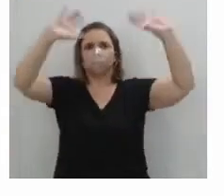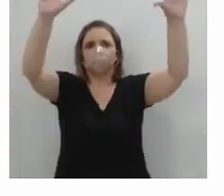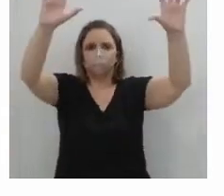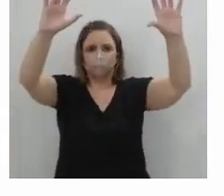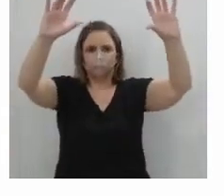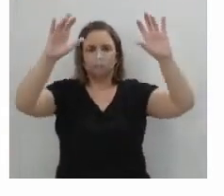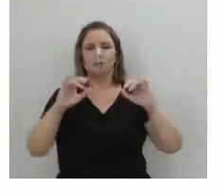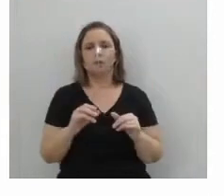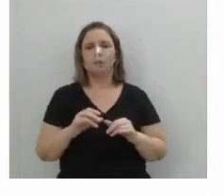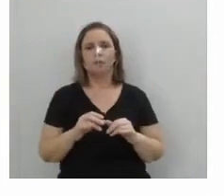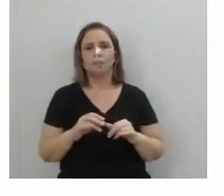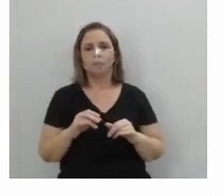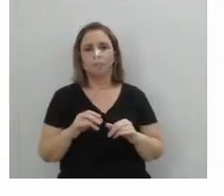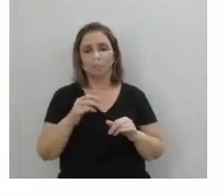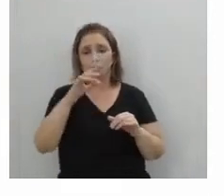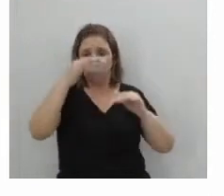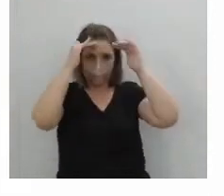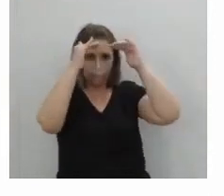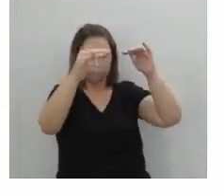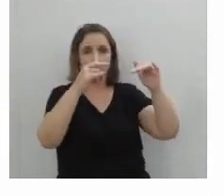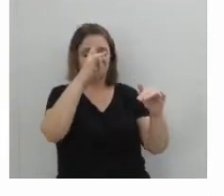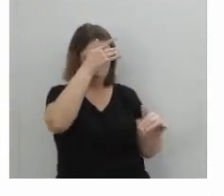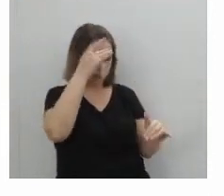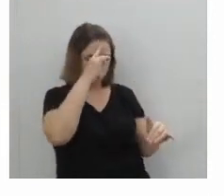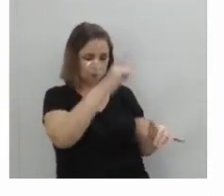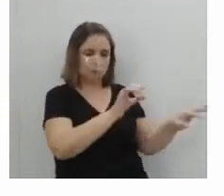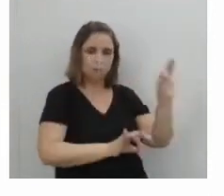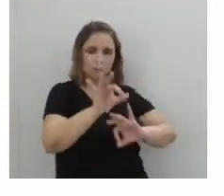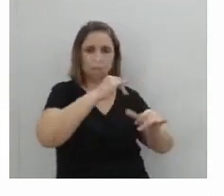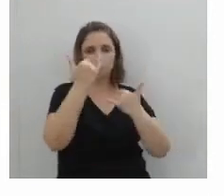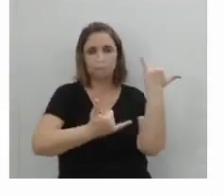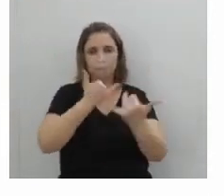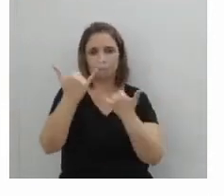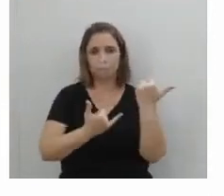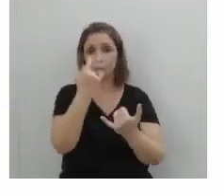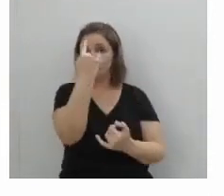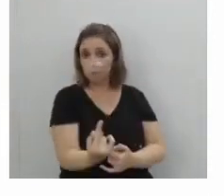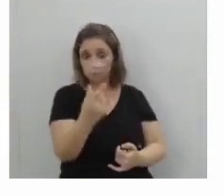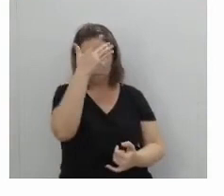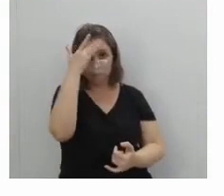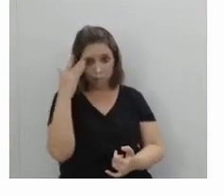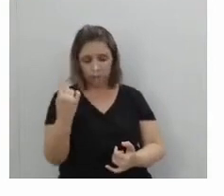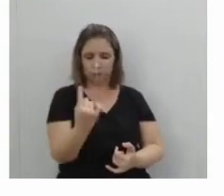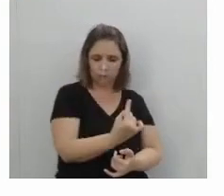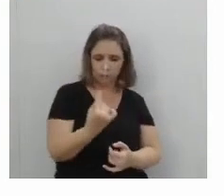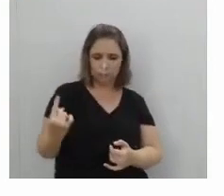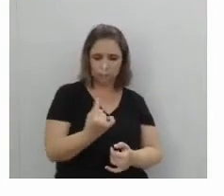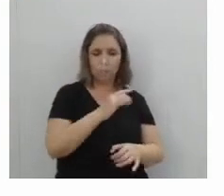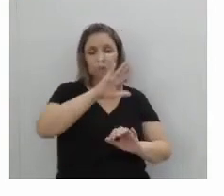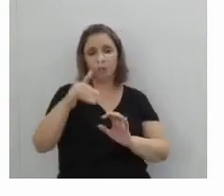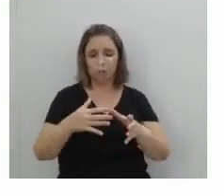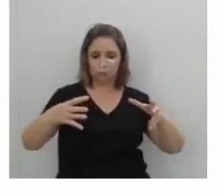e obedecer o comando dado pelo organizador. A brincadeira pode ser feita com um participante de cada vez ou com